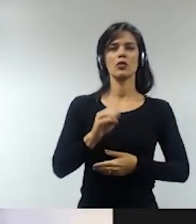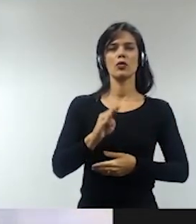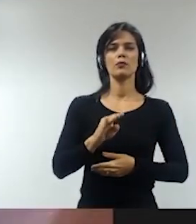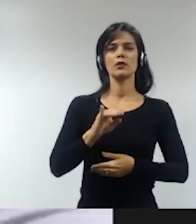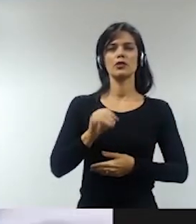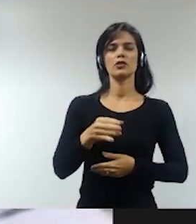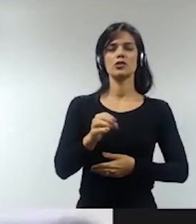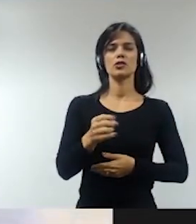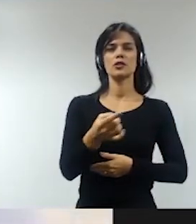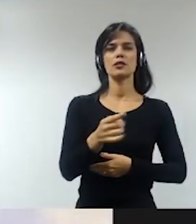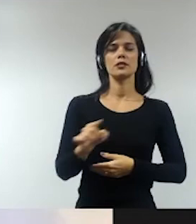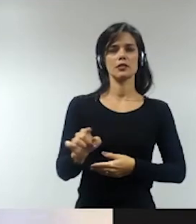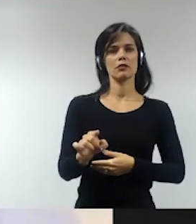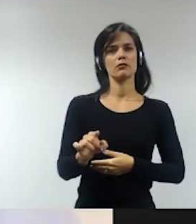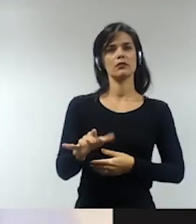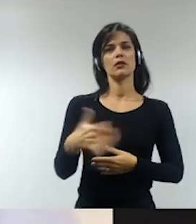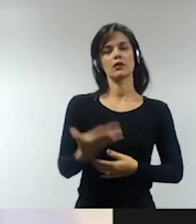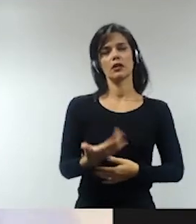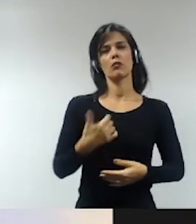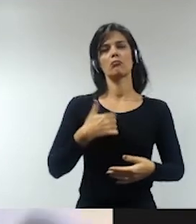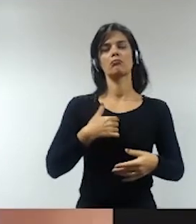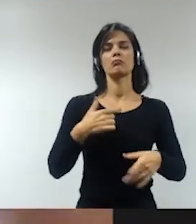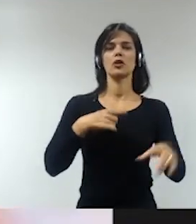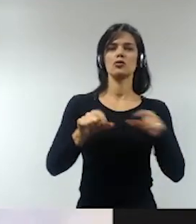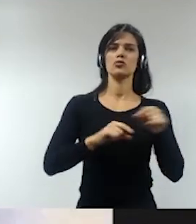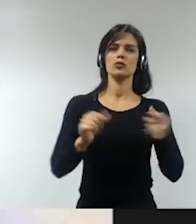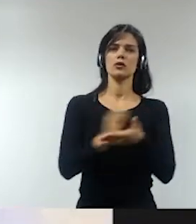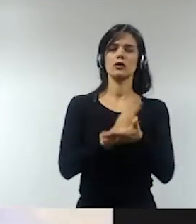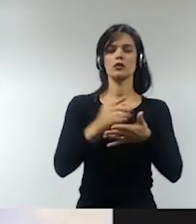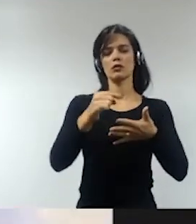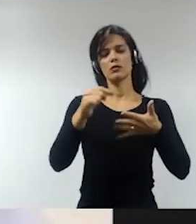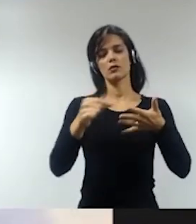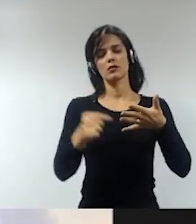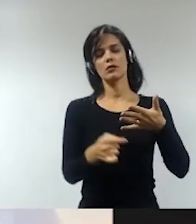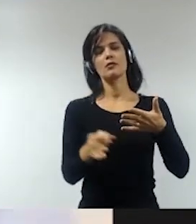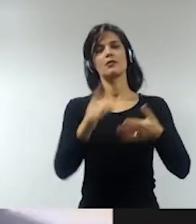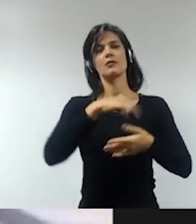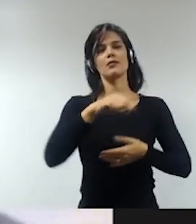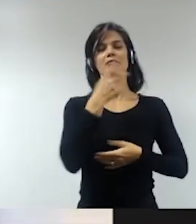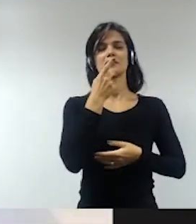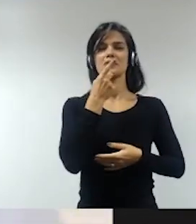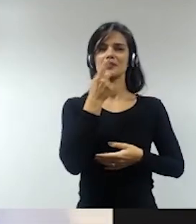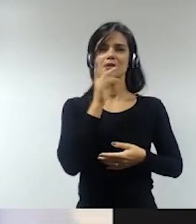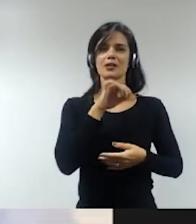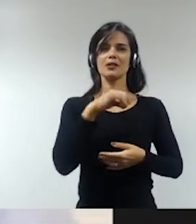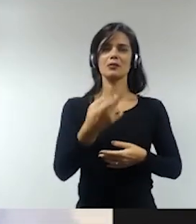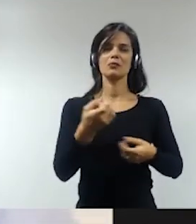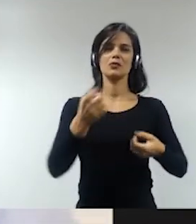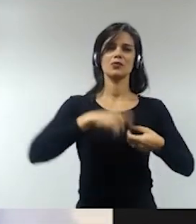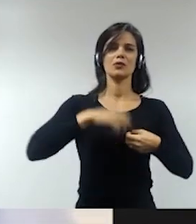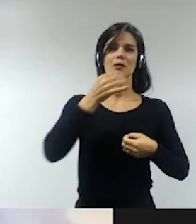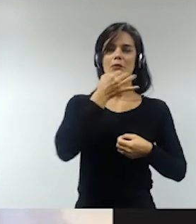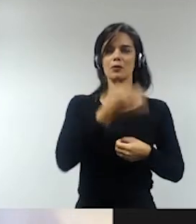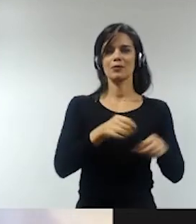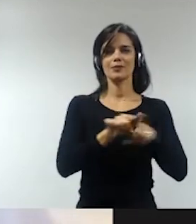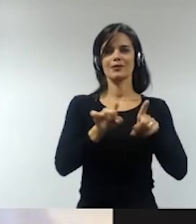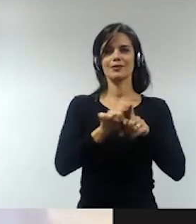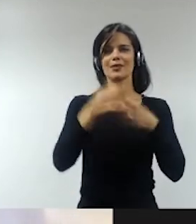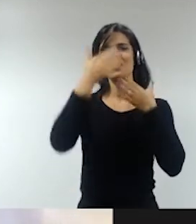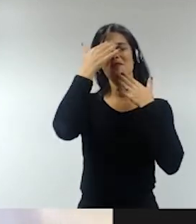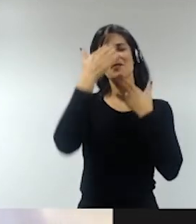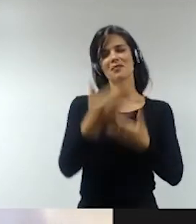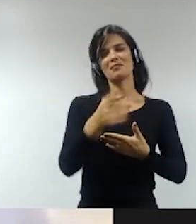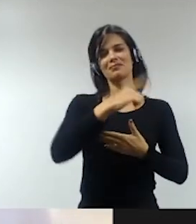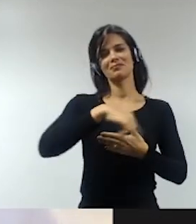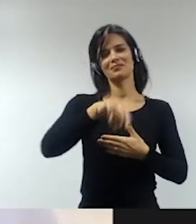de recuperação. São os pontos que eu levantei para ouvi-las e depois posso voltar para opinar também. Obrigado por terem me ouvido.